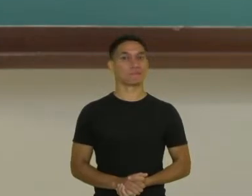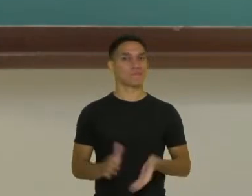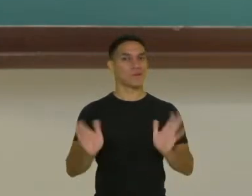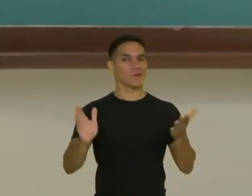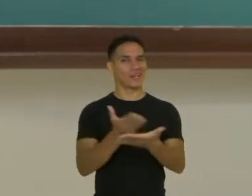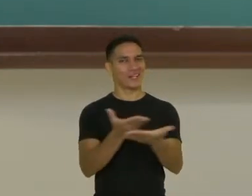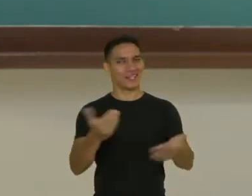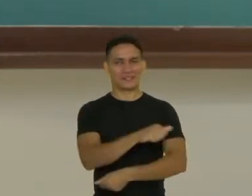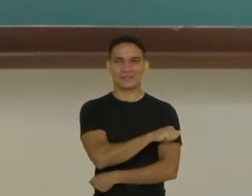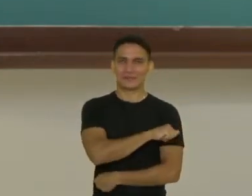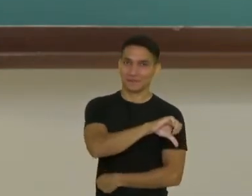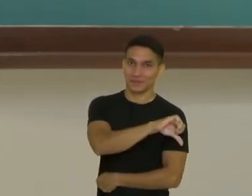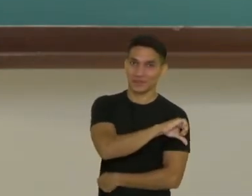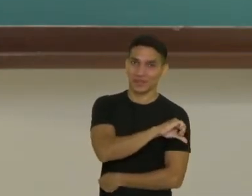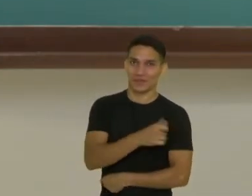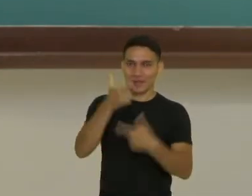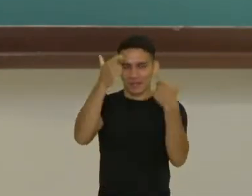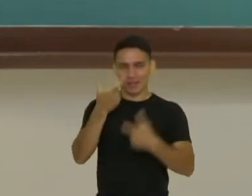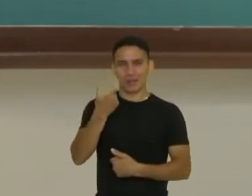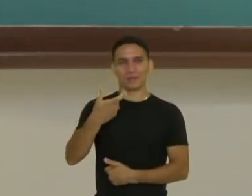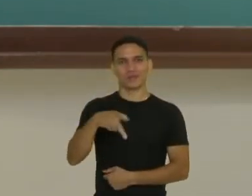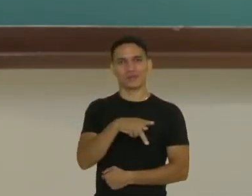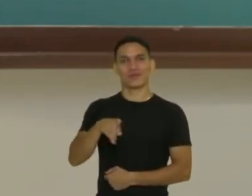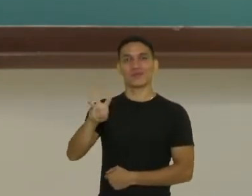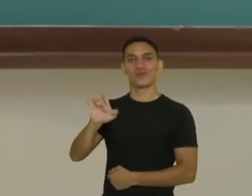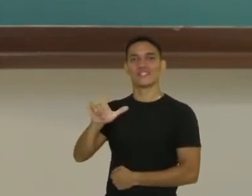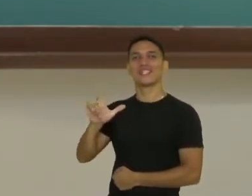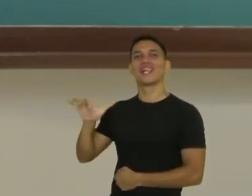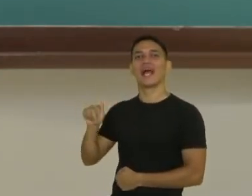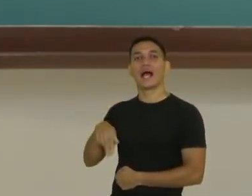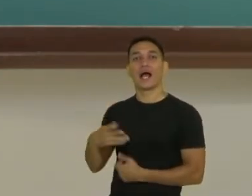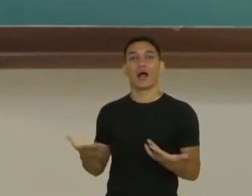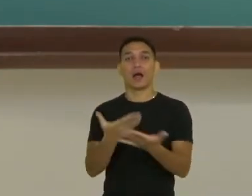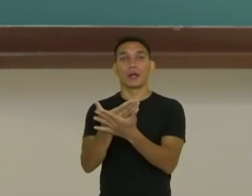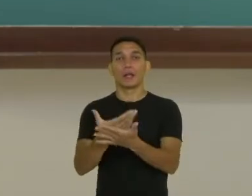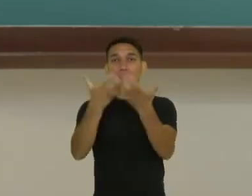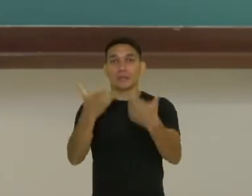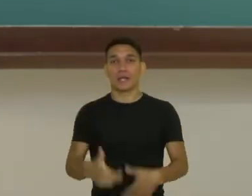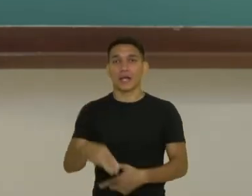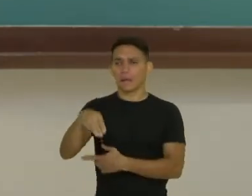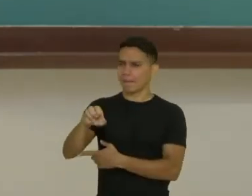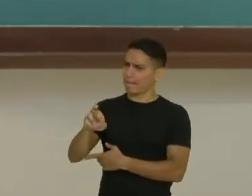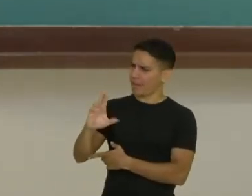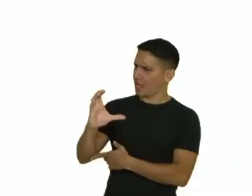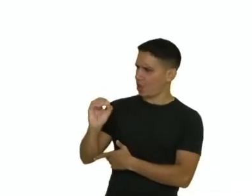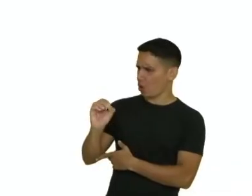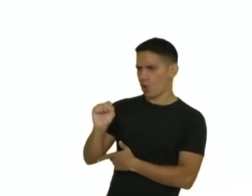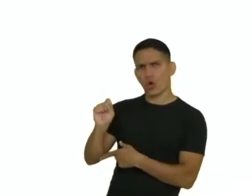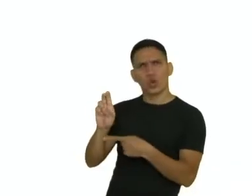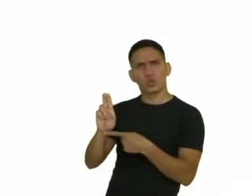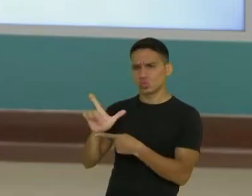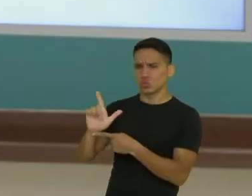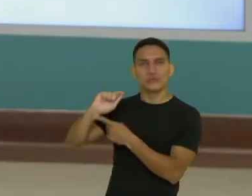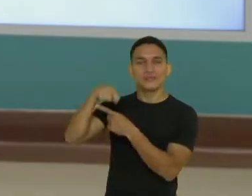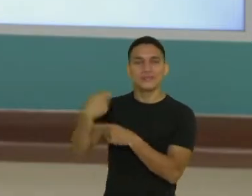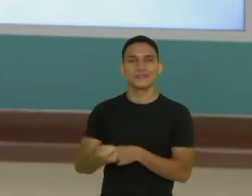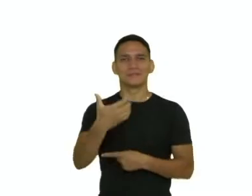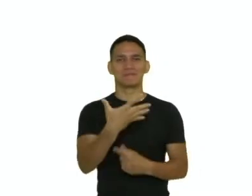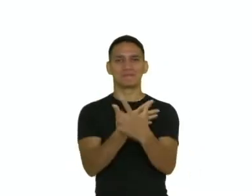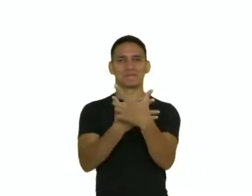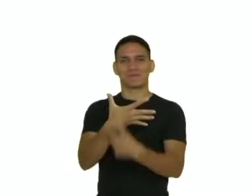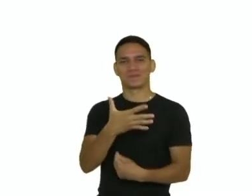Olá, estudantes do nono ano. Eu sou o professor William e nessa aula nós vamos falar sobre o Mercosul. O que é o Mercosul, afinal? O objetivo da